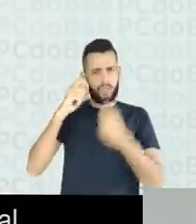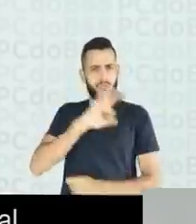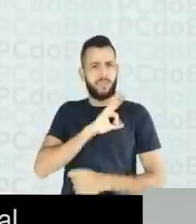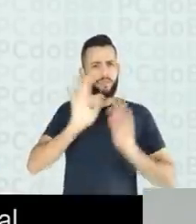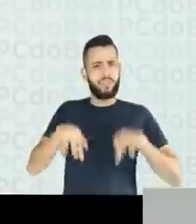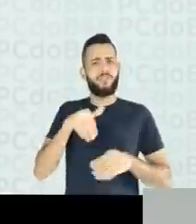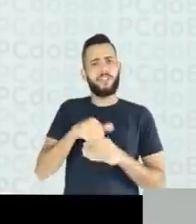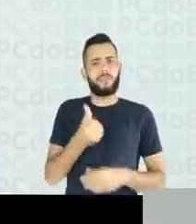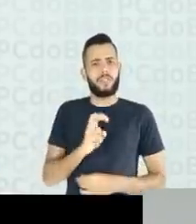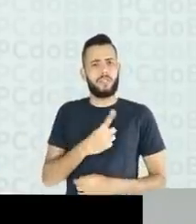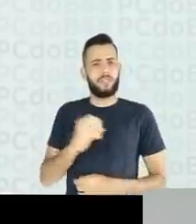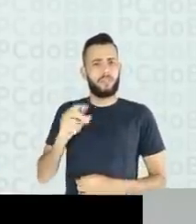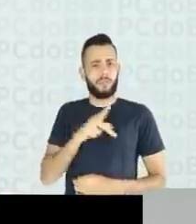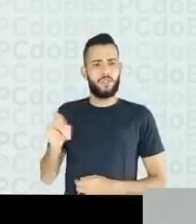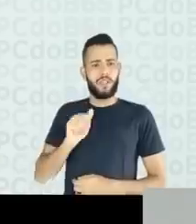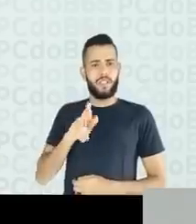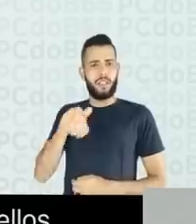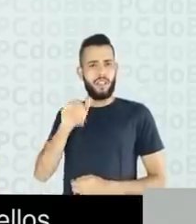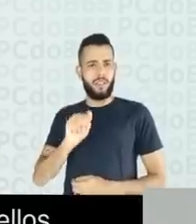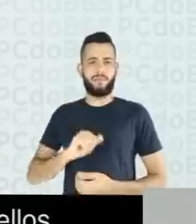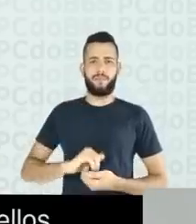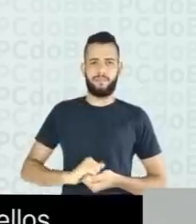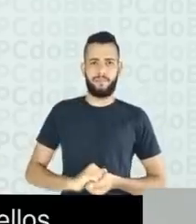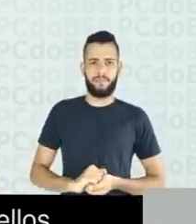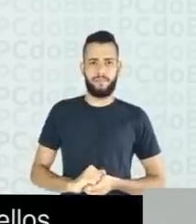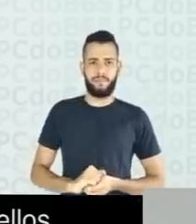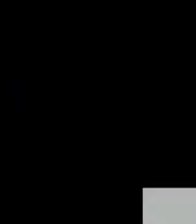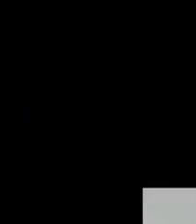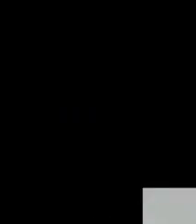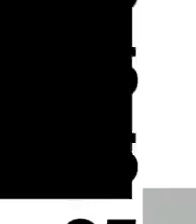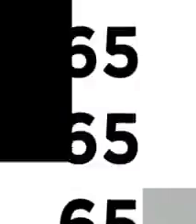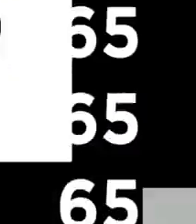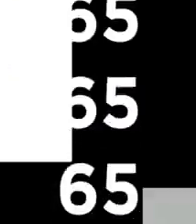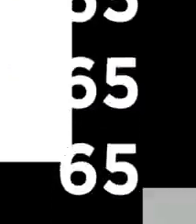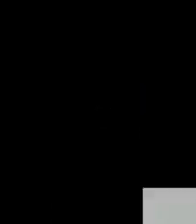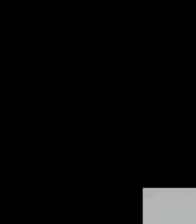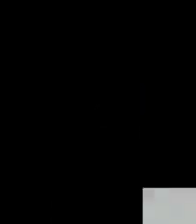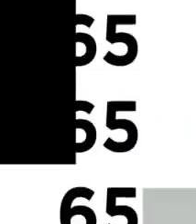da violência policial, vote 65100, professora Adriana Vasconcelos.